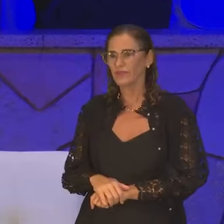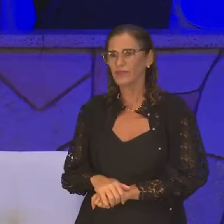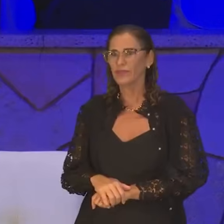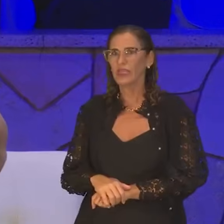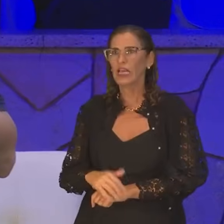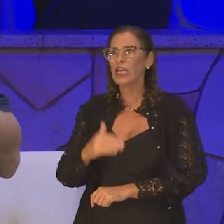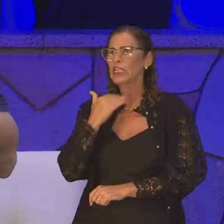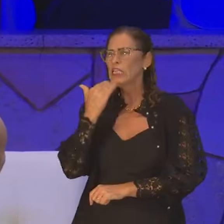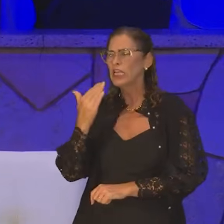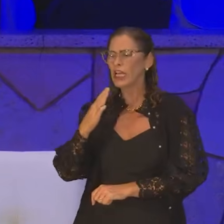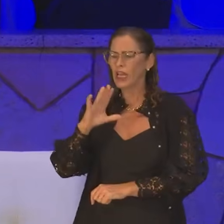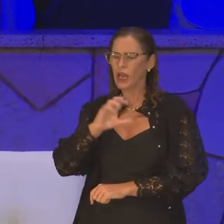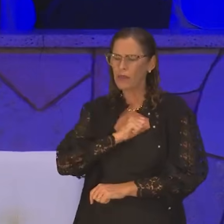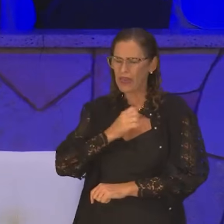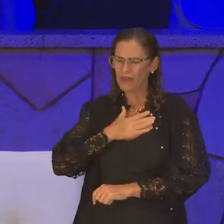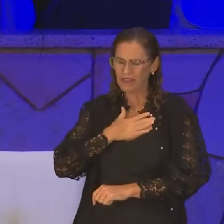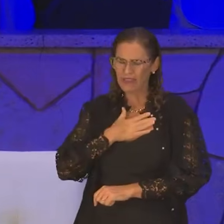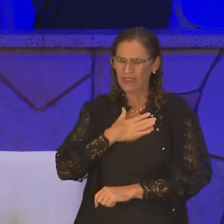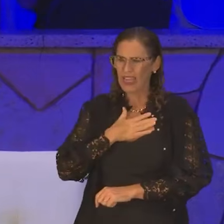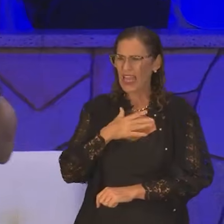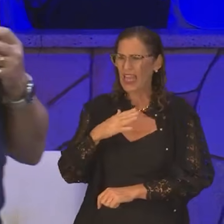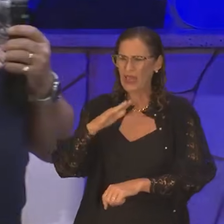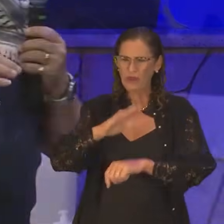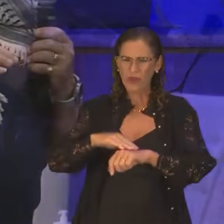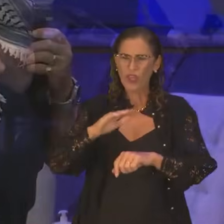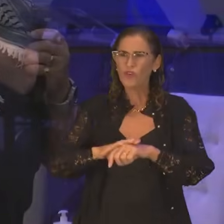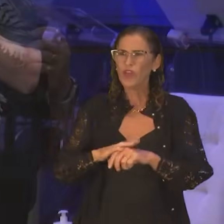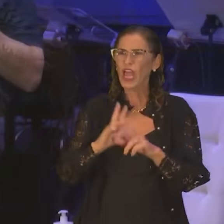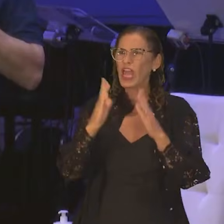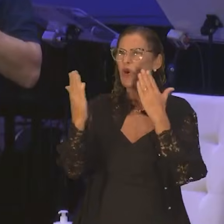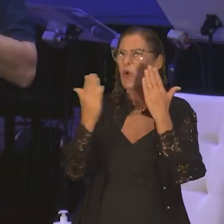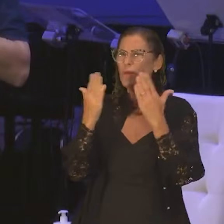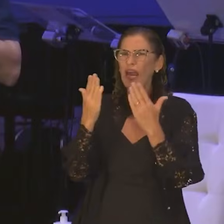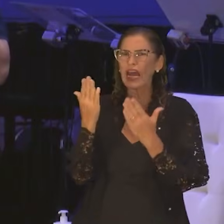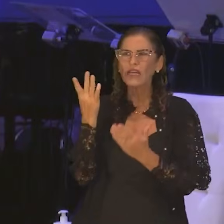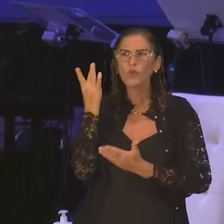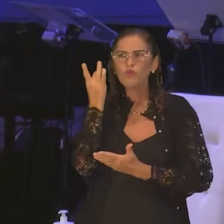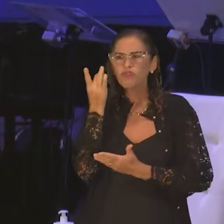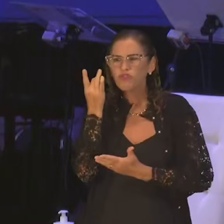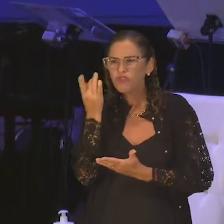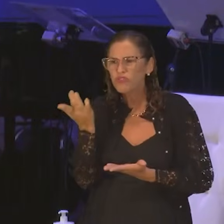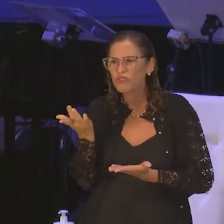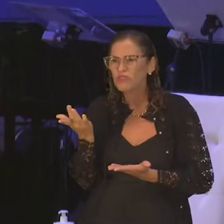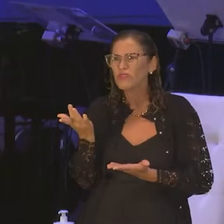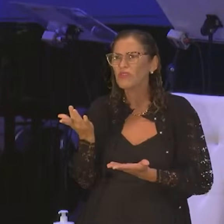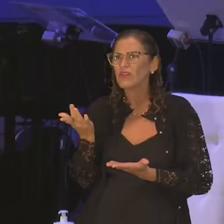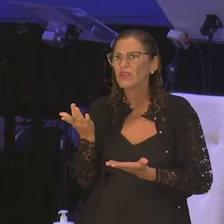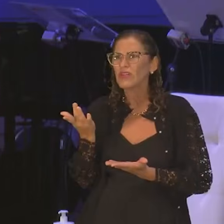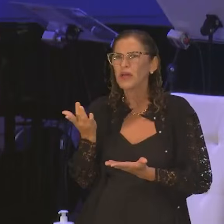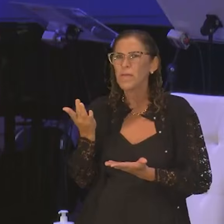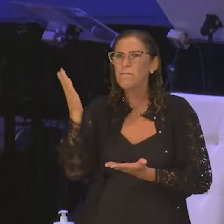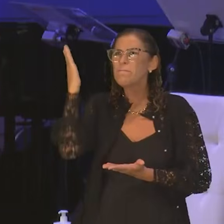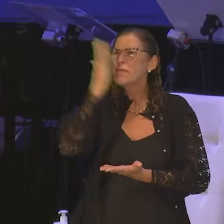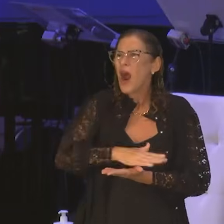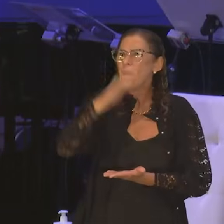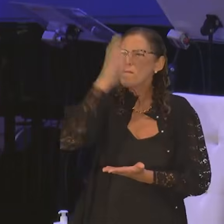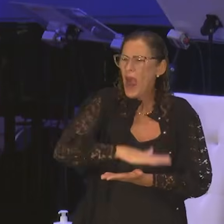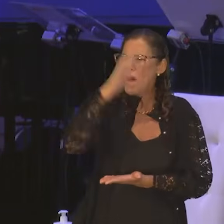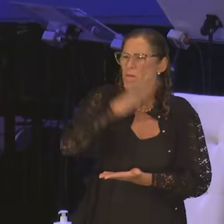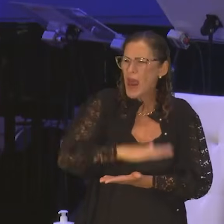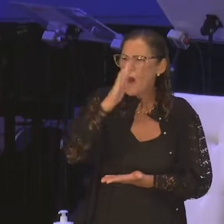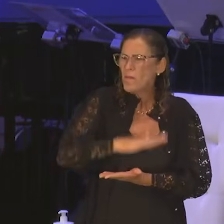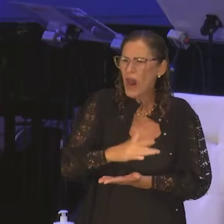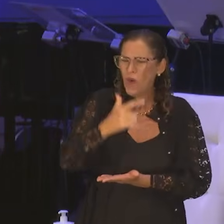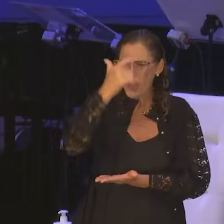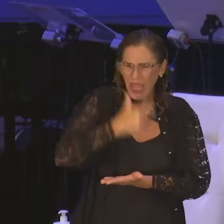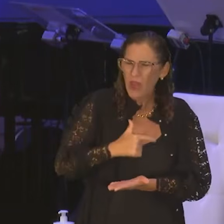Ninguém me amava, ninguém me suportava. Fui chamado Lúcifer das tríplices fronteiras. Eu era um homem tão mau, tão maligno,